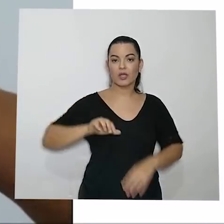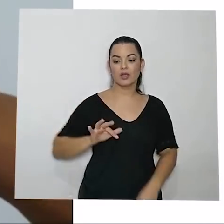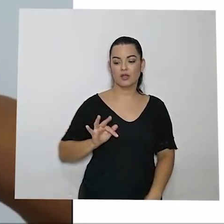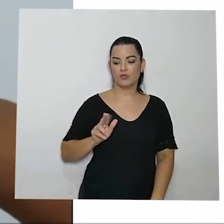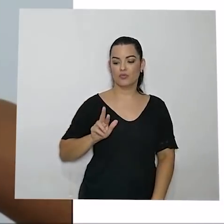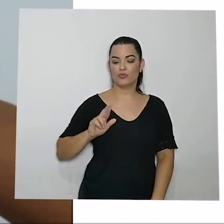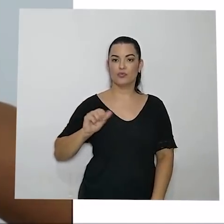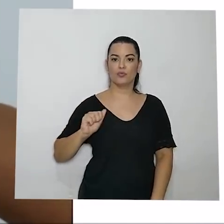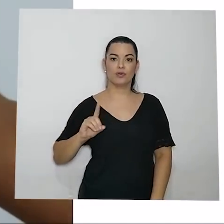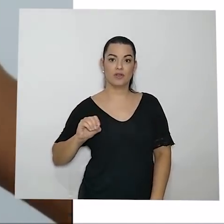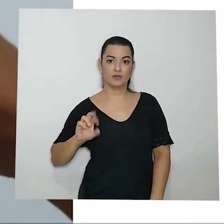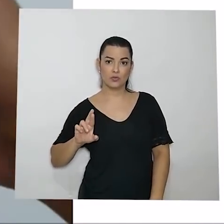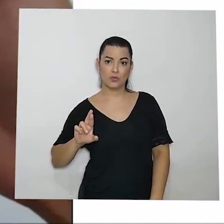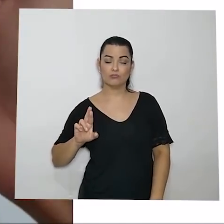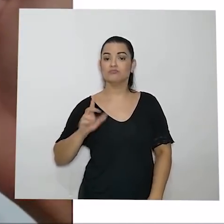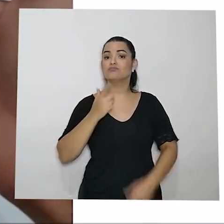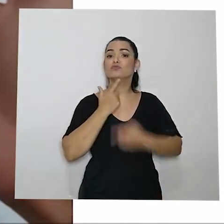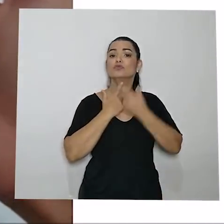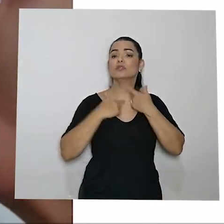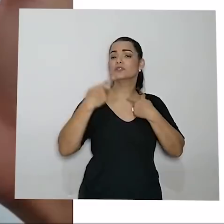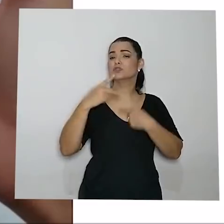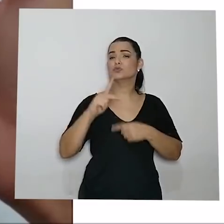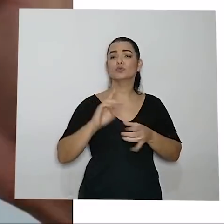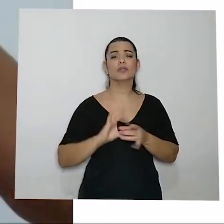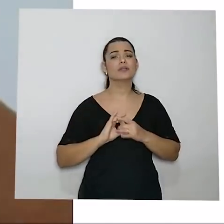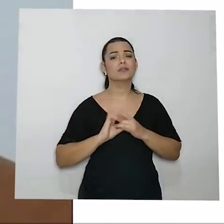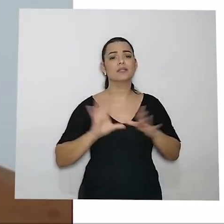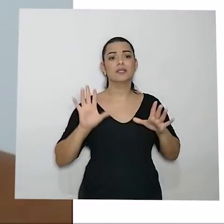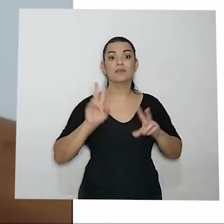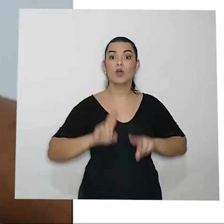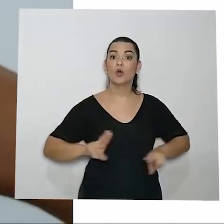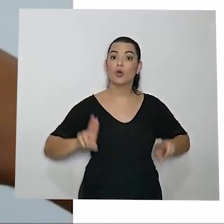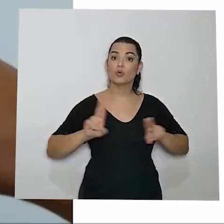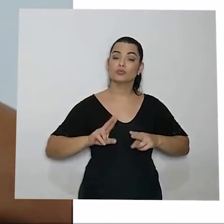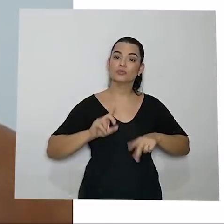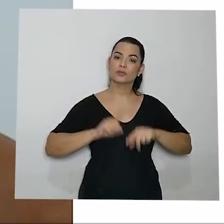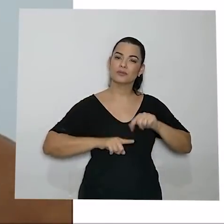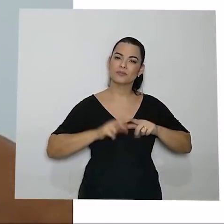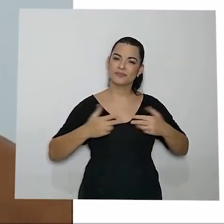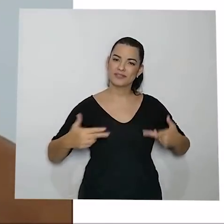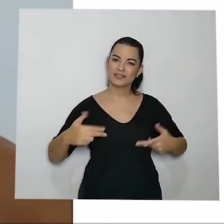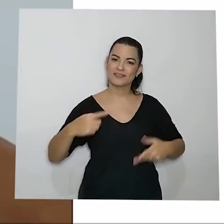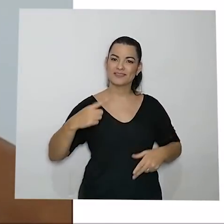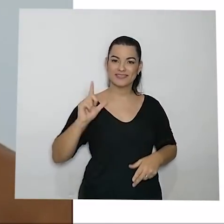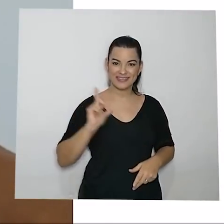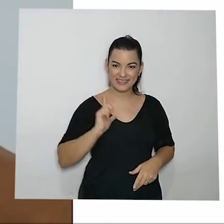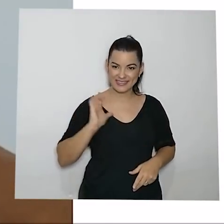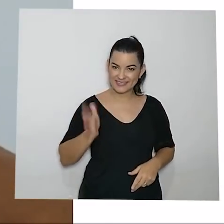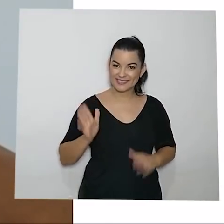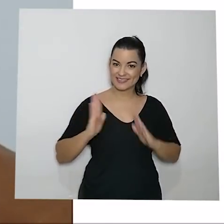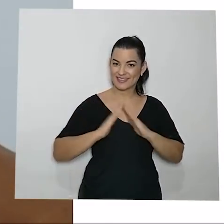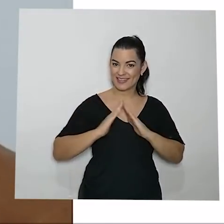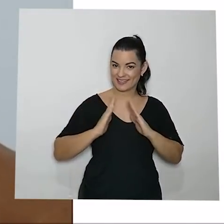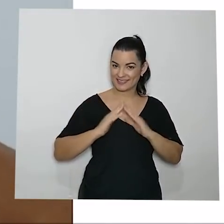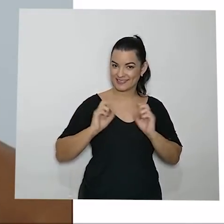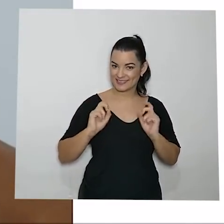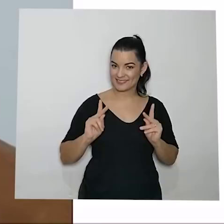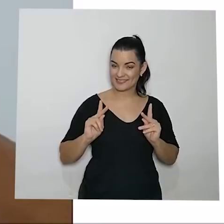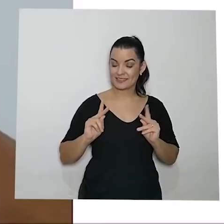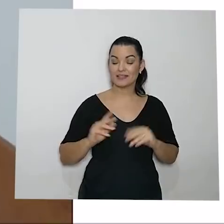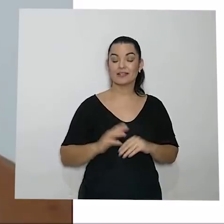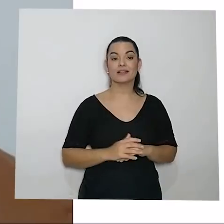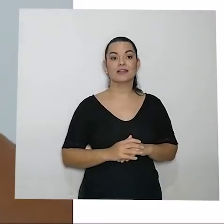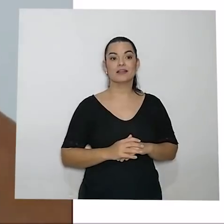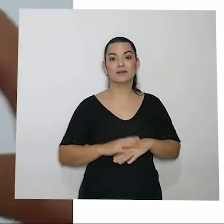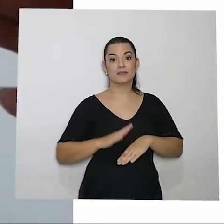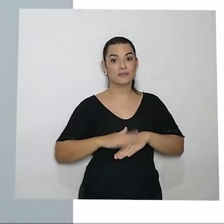bem? Então, usem a criatividade de vocês, utilizem os materiais que vocês têm em casa. Tudo